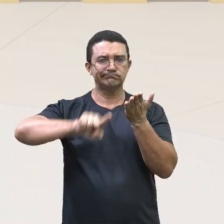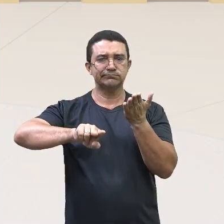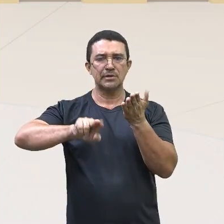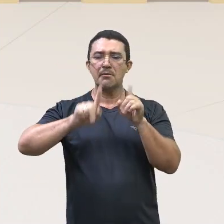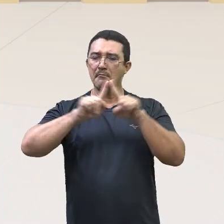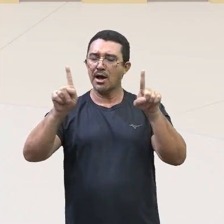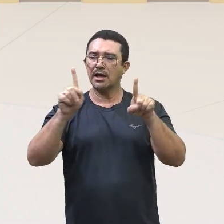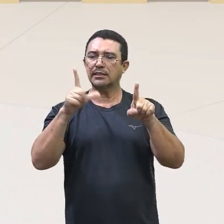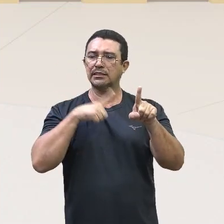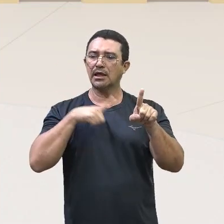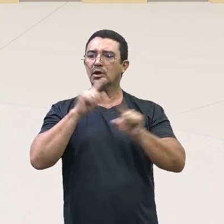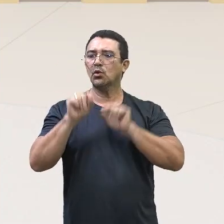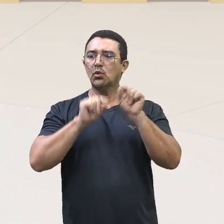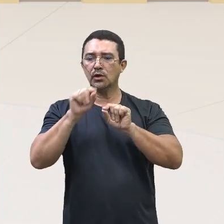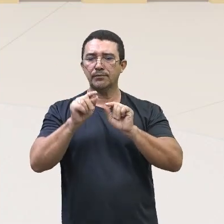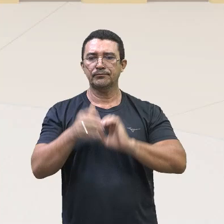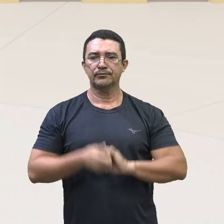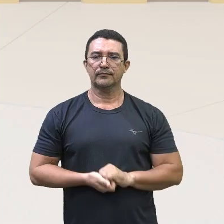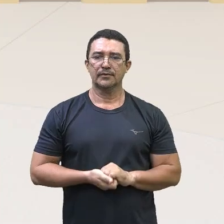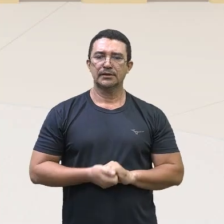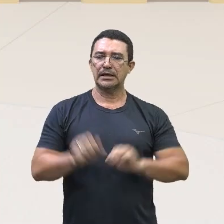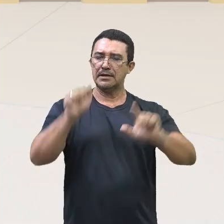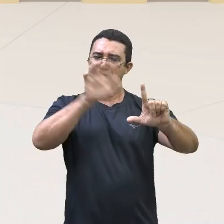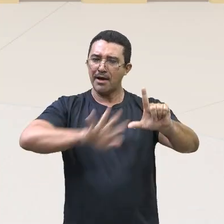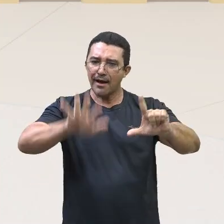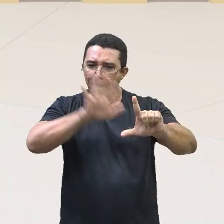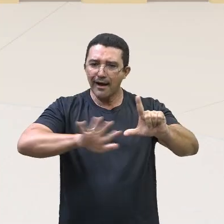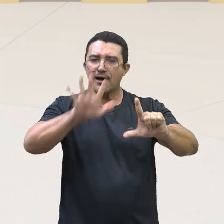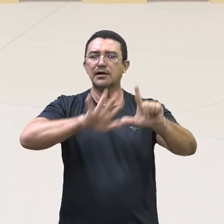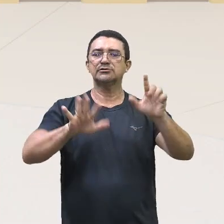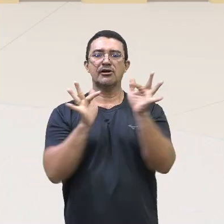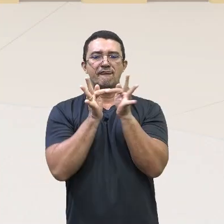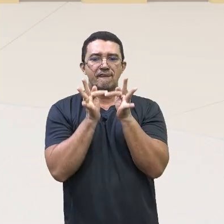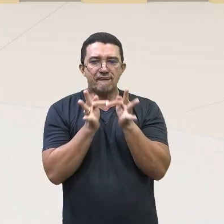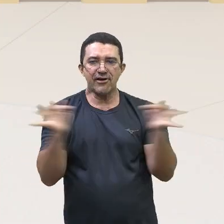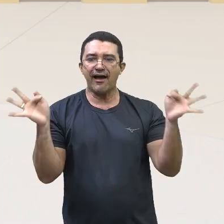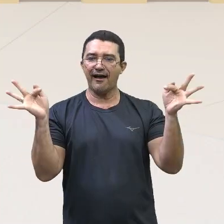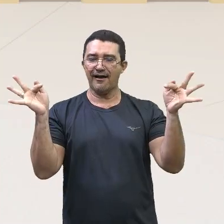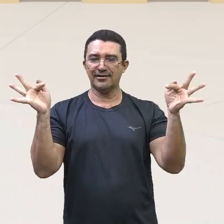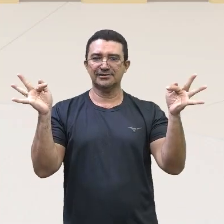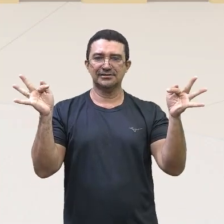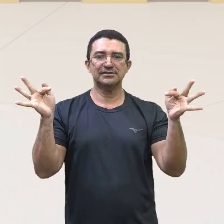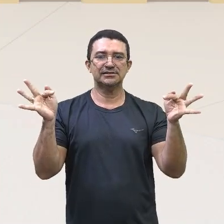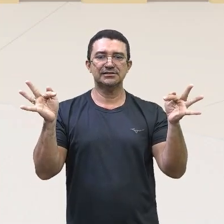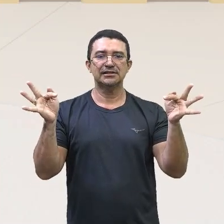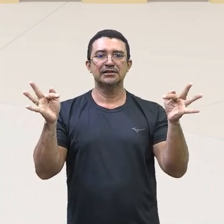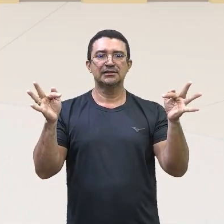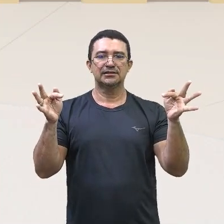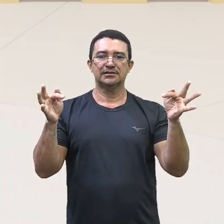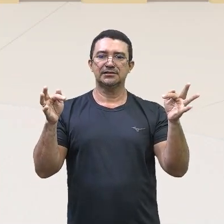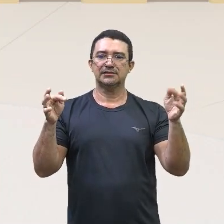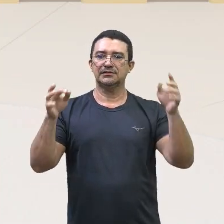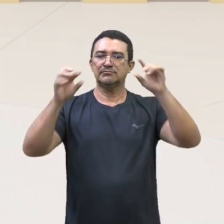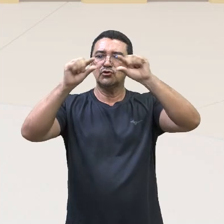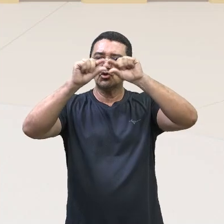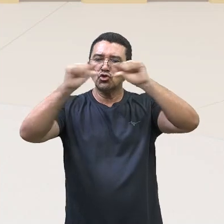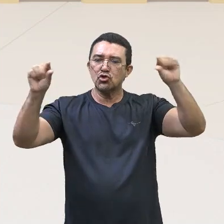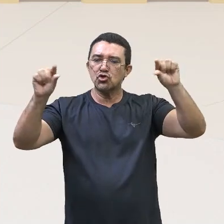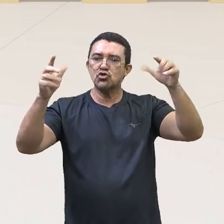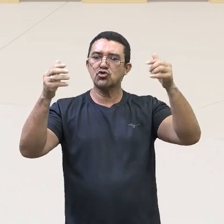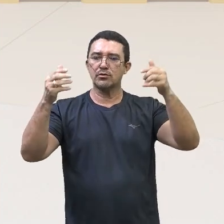com a presença comum, como é o quê? De imagens, frases de impacto, né? O logo, a logo,